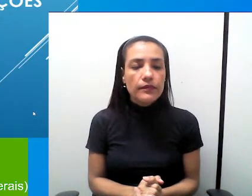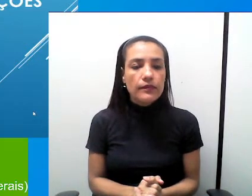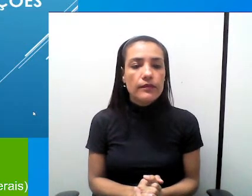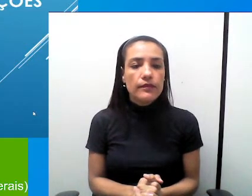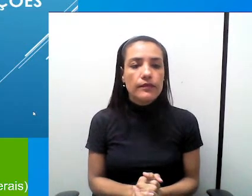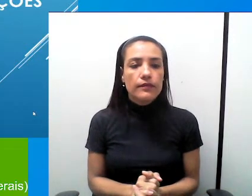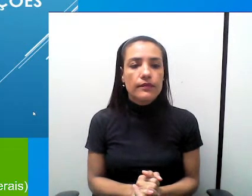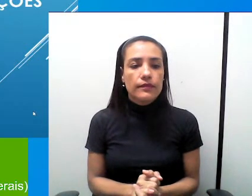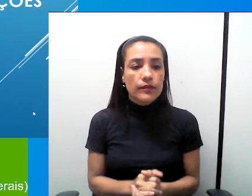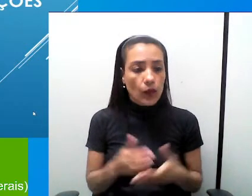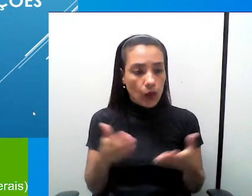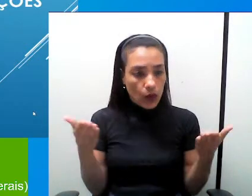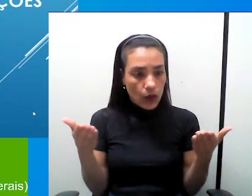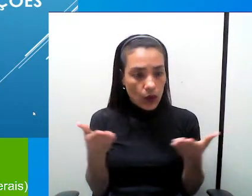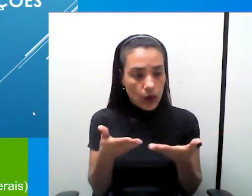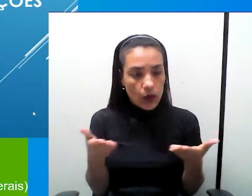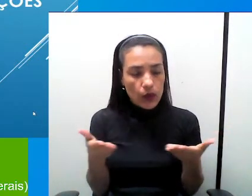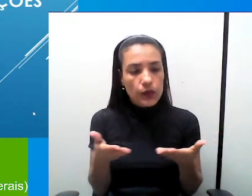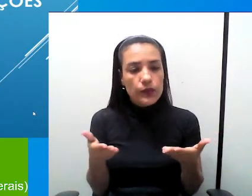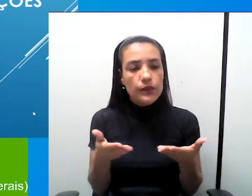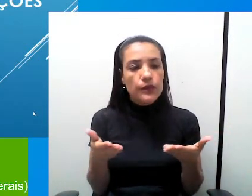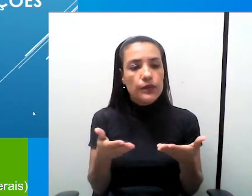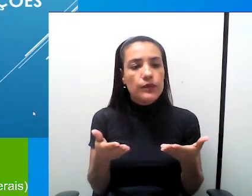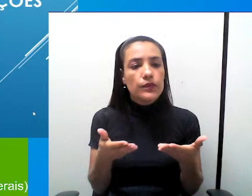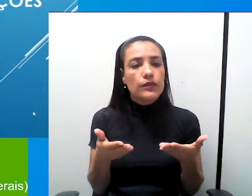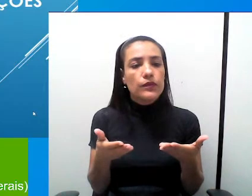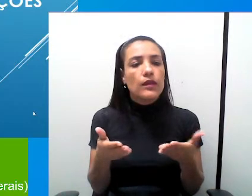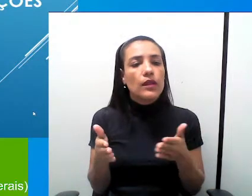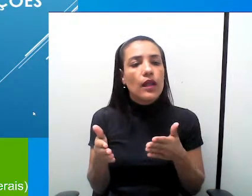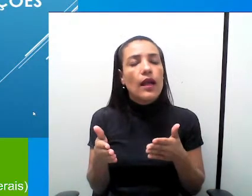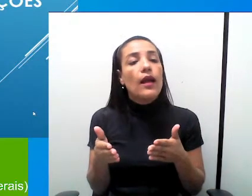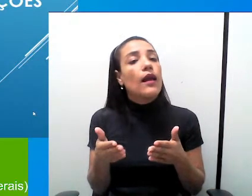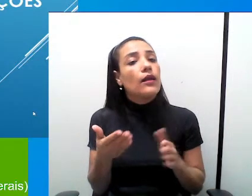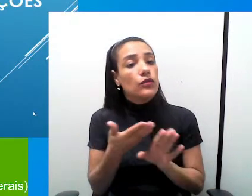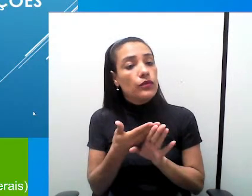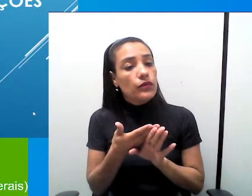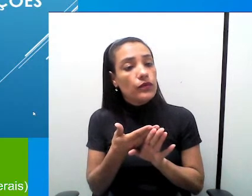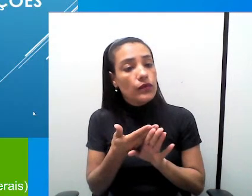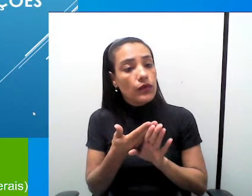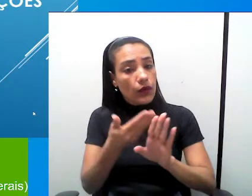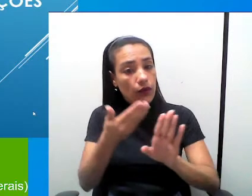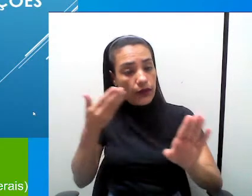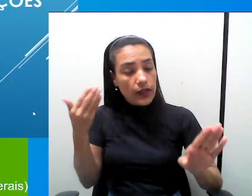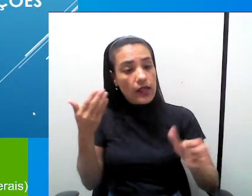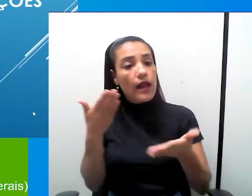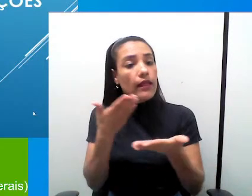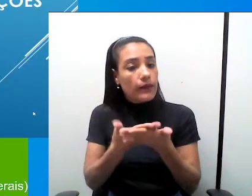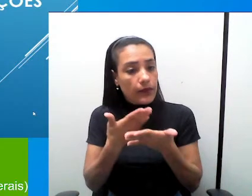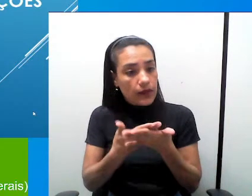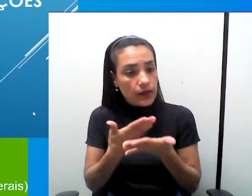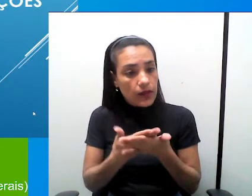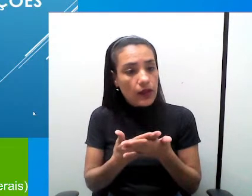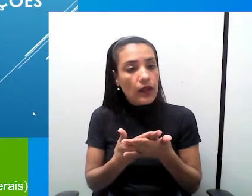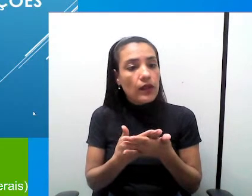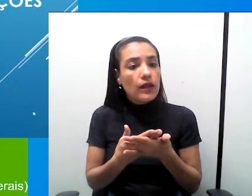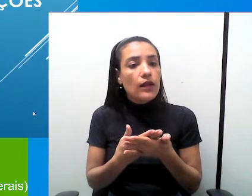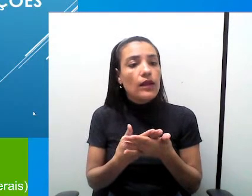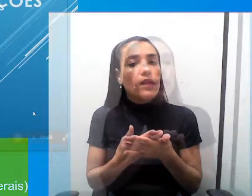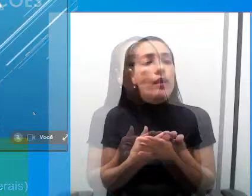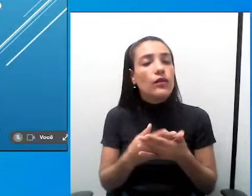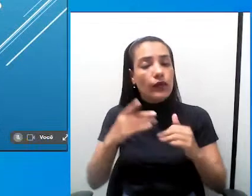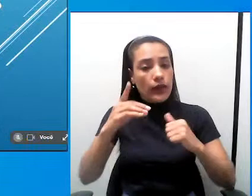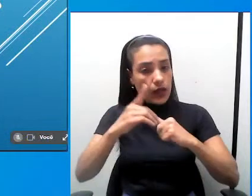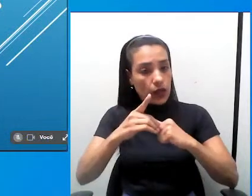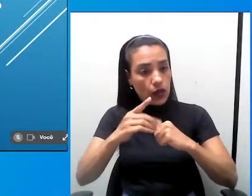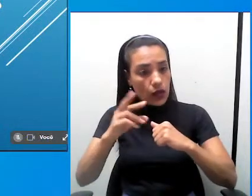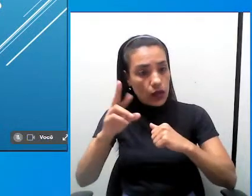Catarina. Atualmente me encontro em processo de afastamento para capacitação, cursando o programa de doutorado